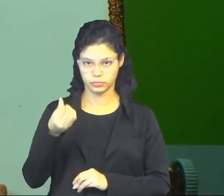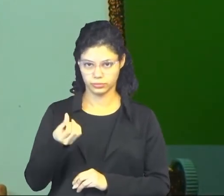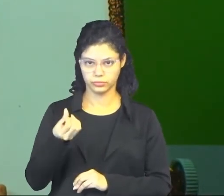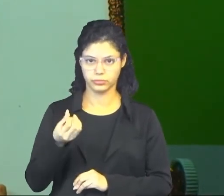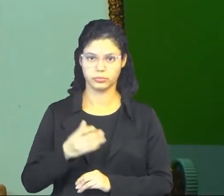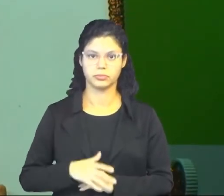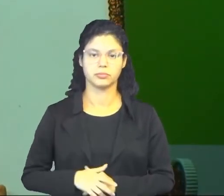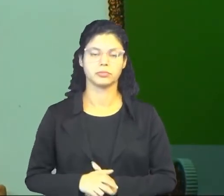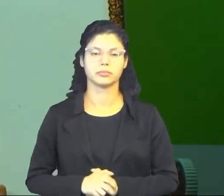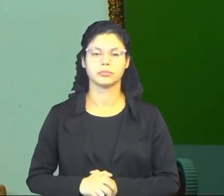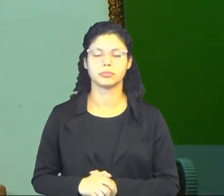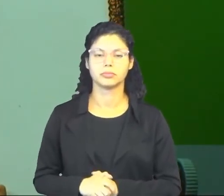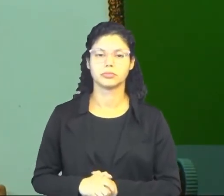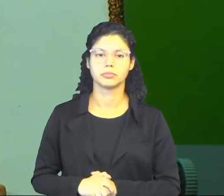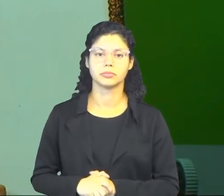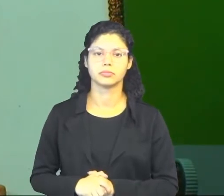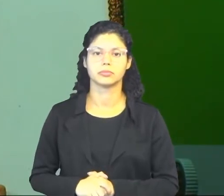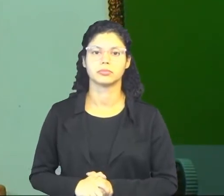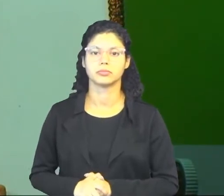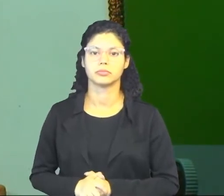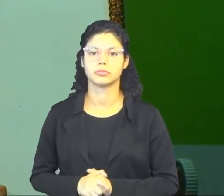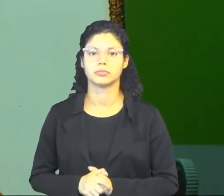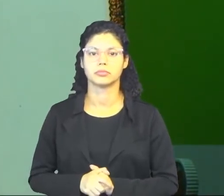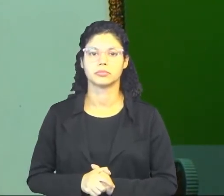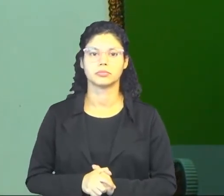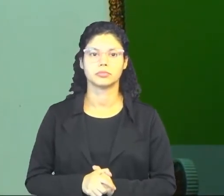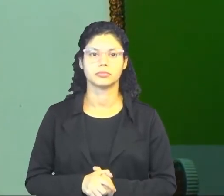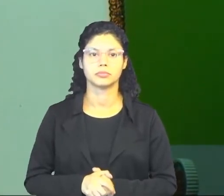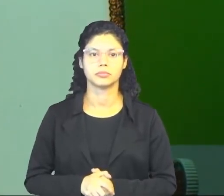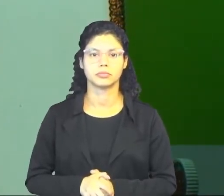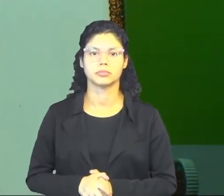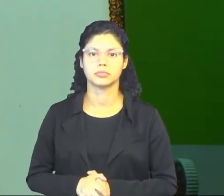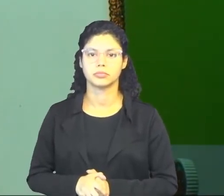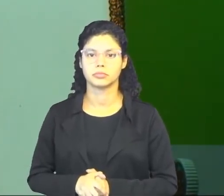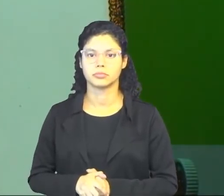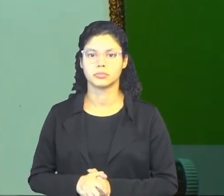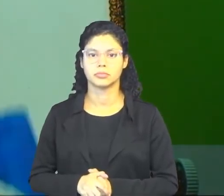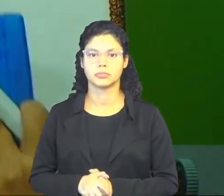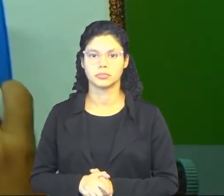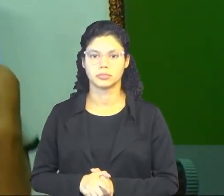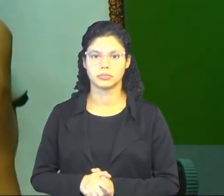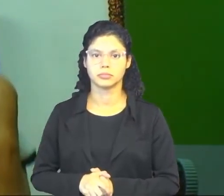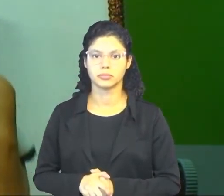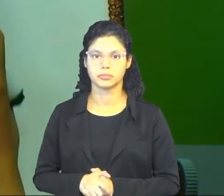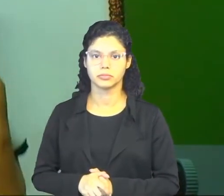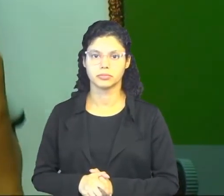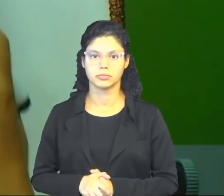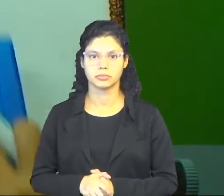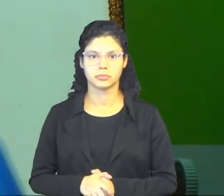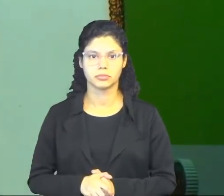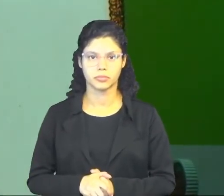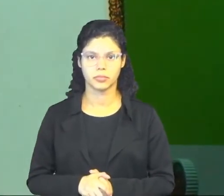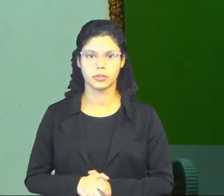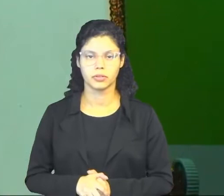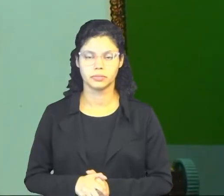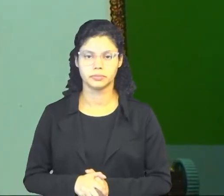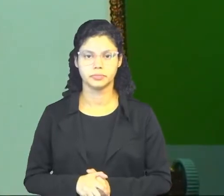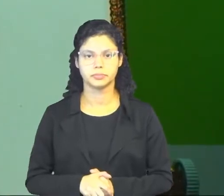686, tudo bem? Vamos lá para o próximo exemplo, a letra D, ó. Como é que a gente calcula a